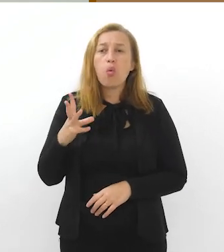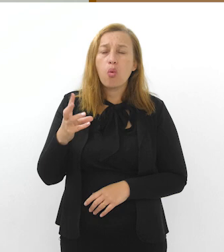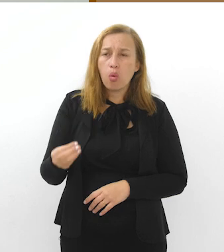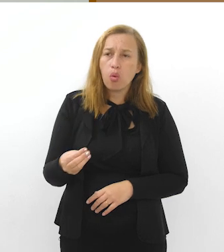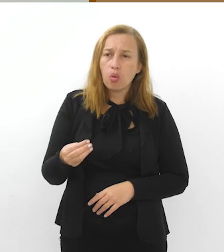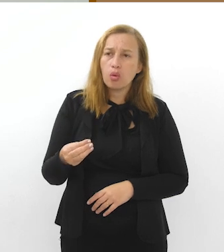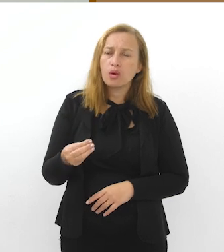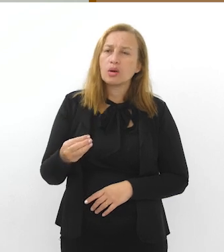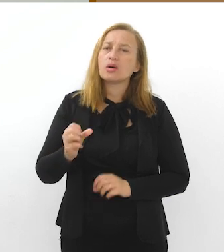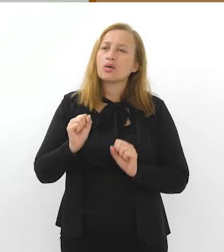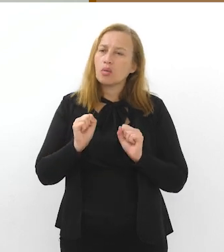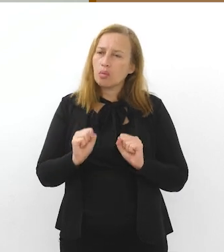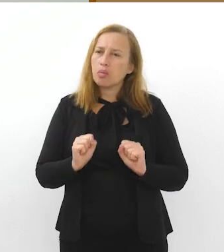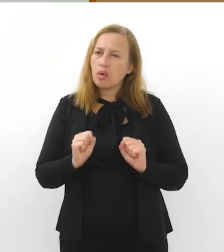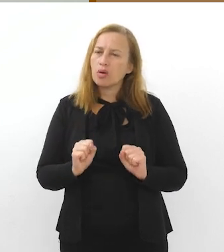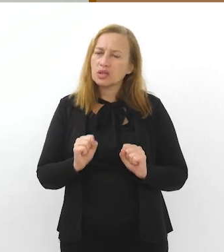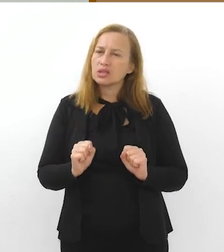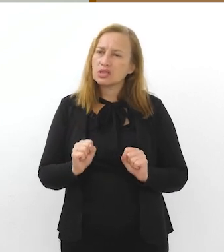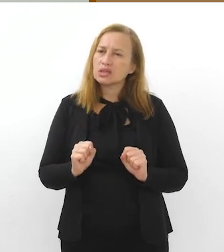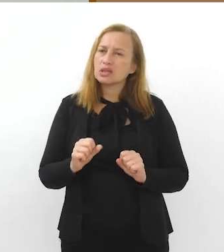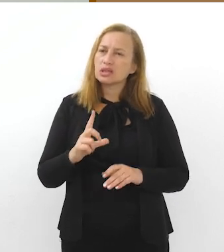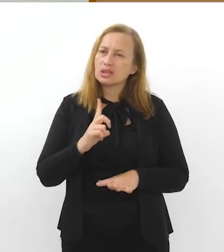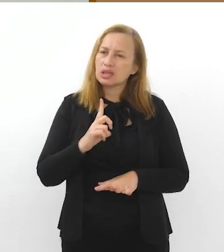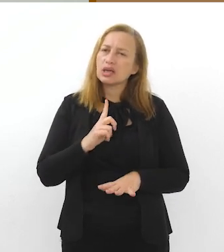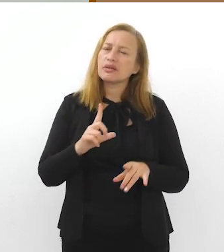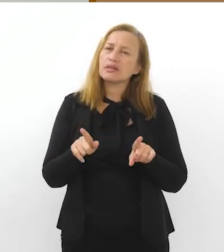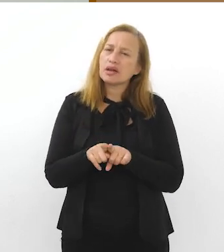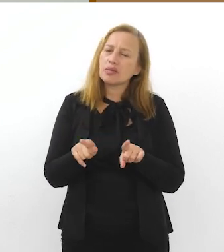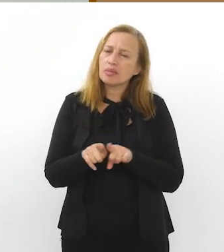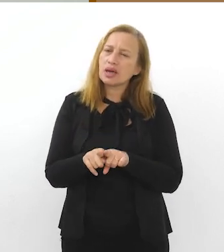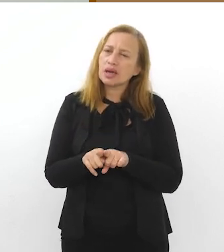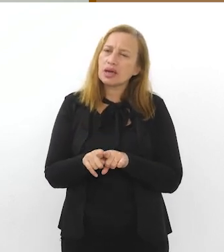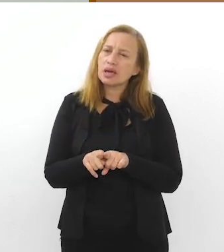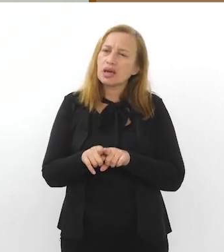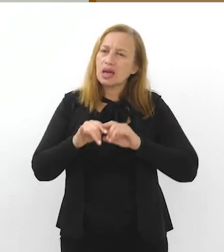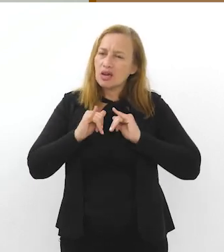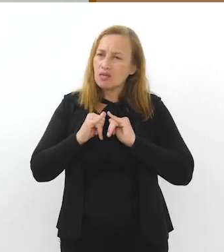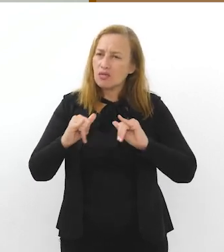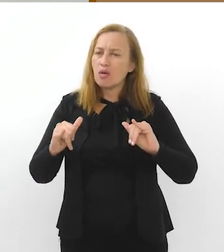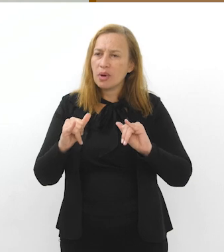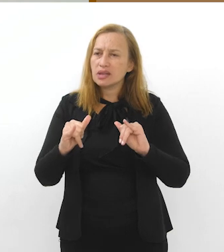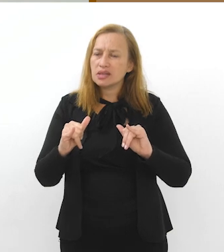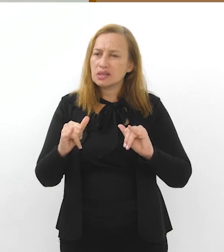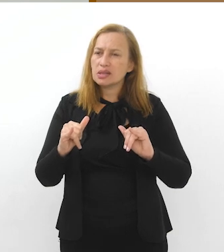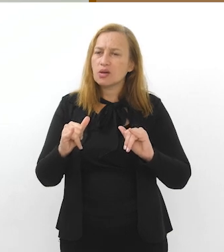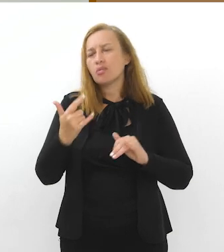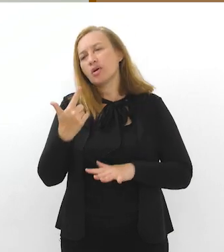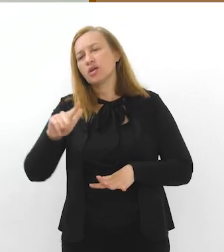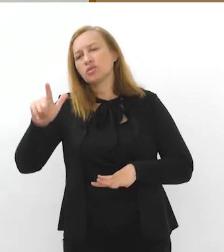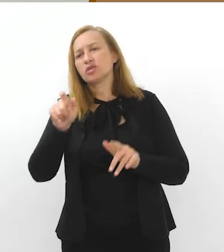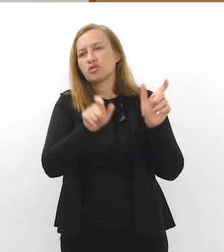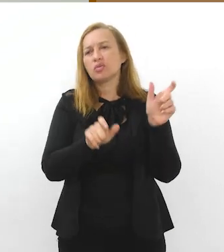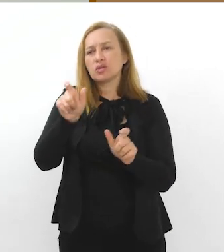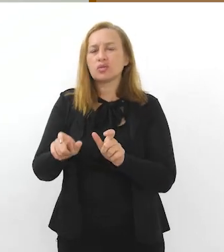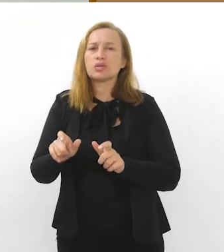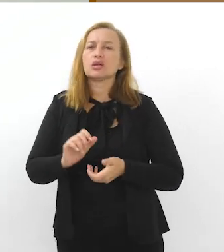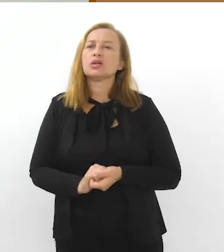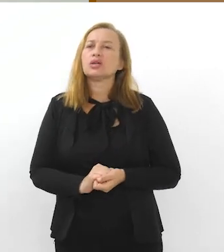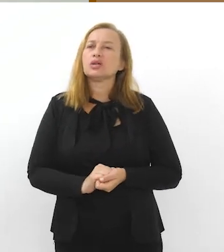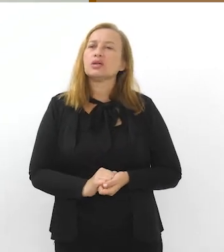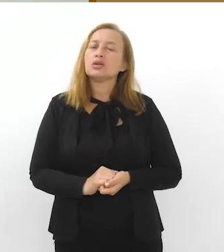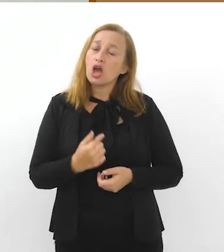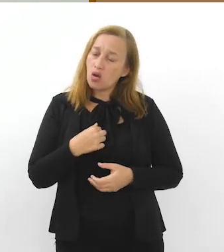tudo para que eu possa desfrutar e também passar essas possibilidades para as outras